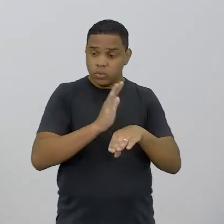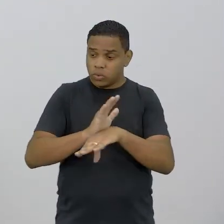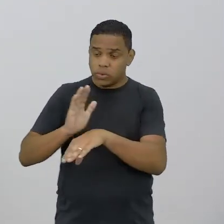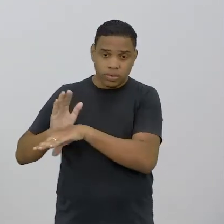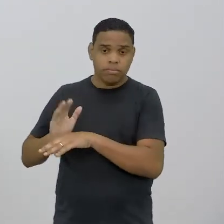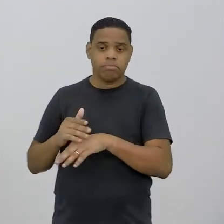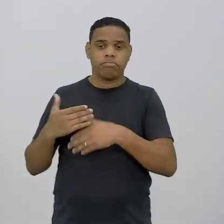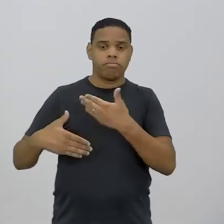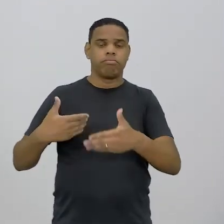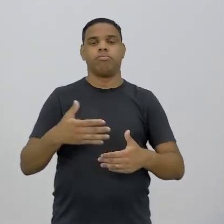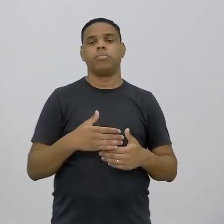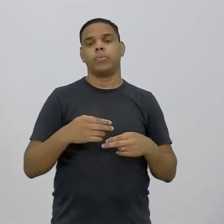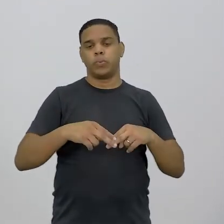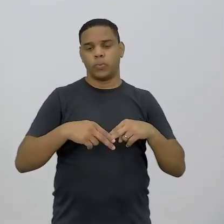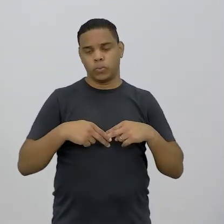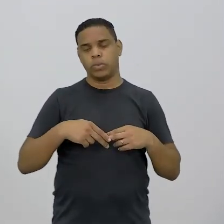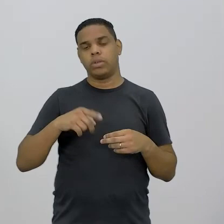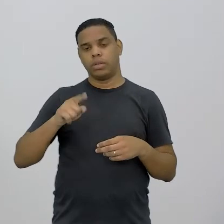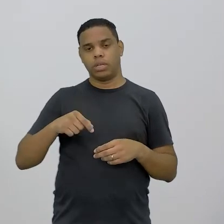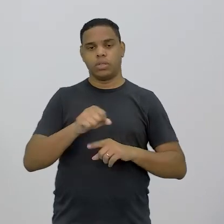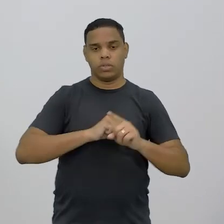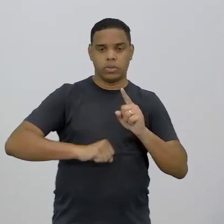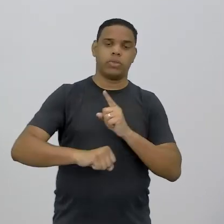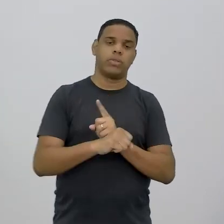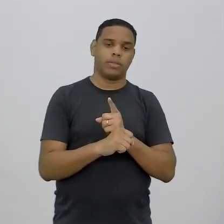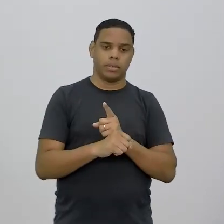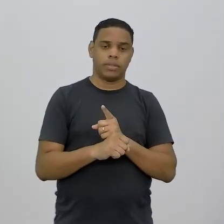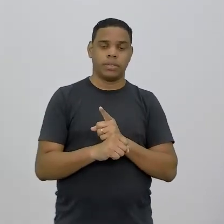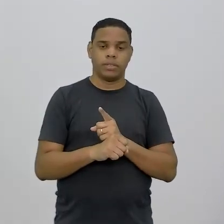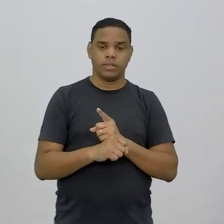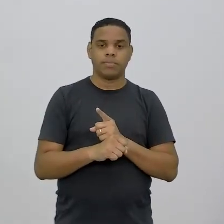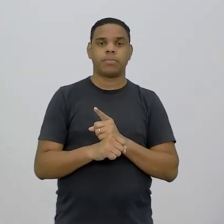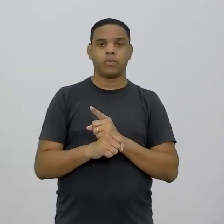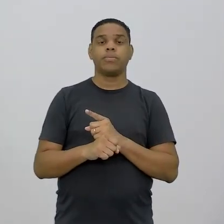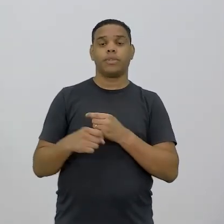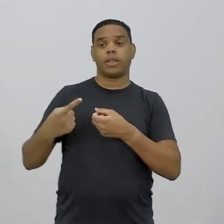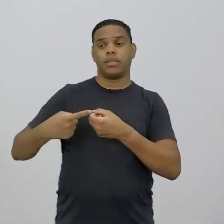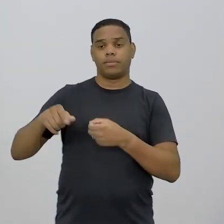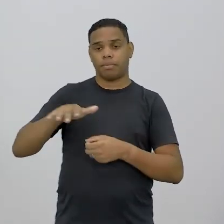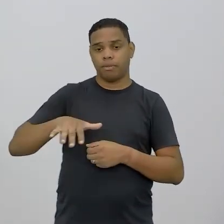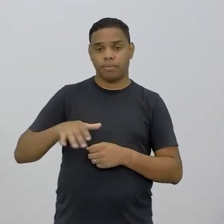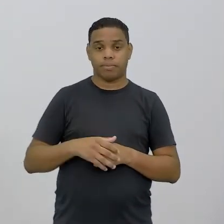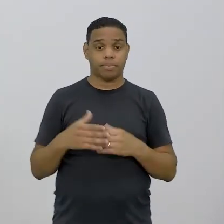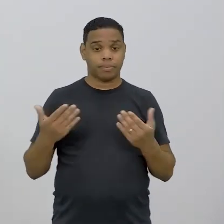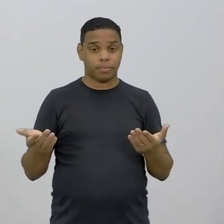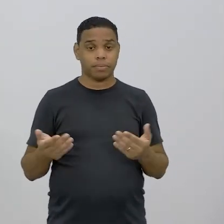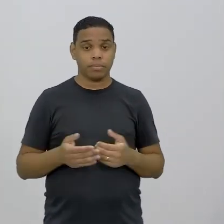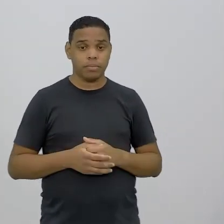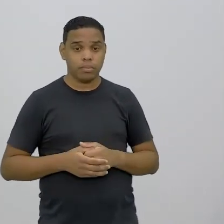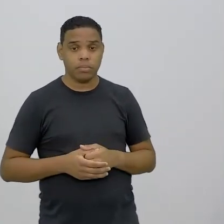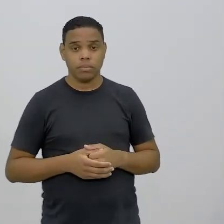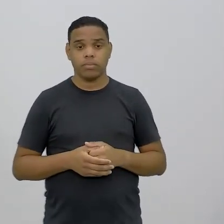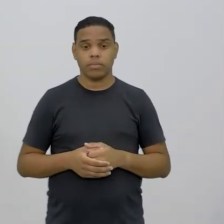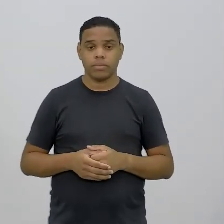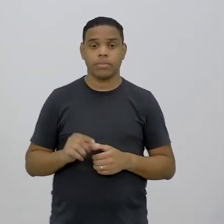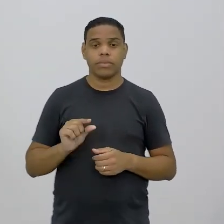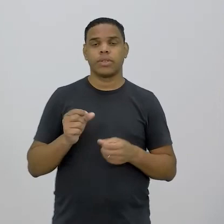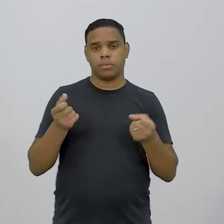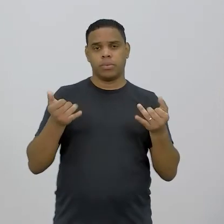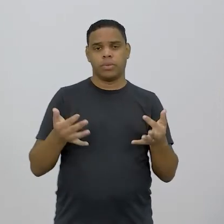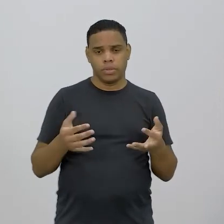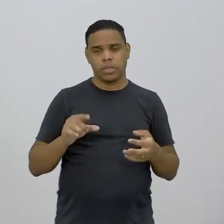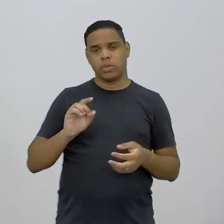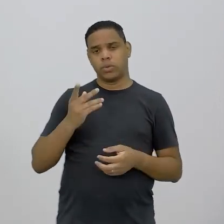que se caracteriza, então, a sociedade moderna. Então, isso aí é um pouquinho do que